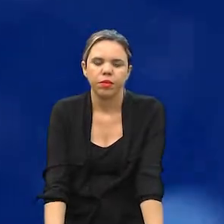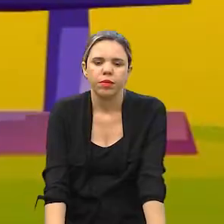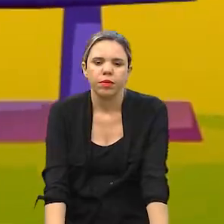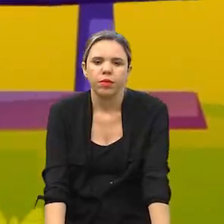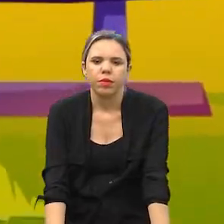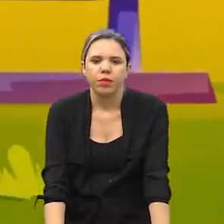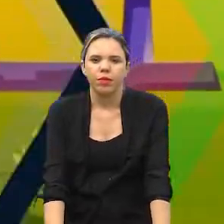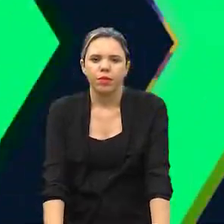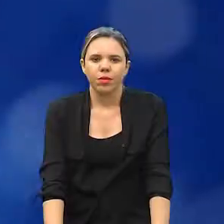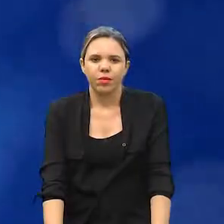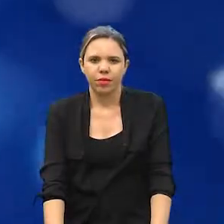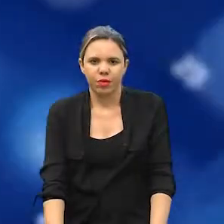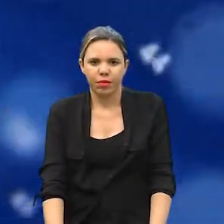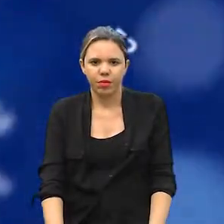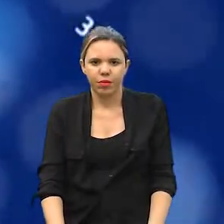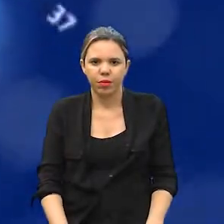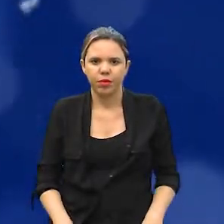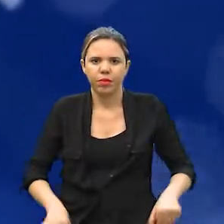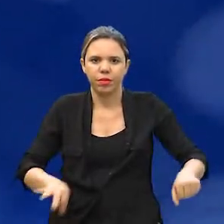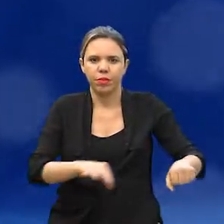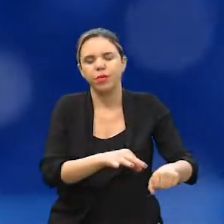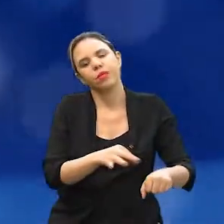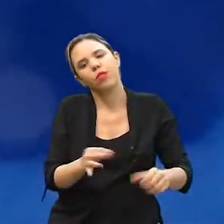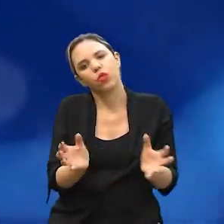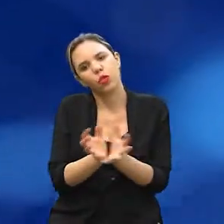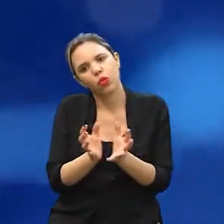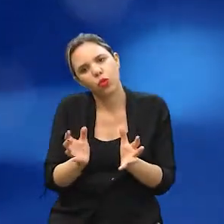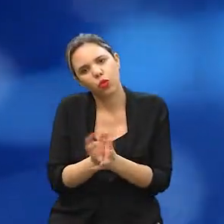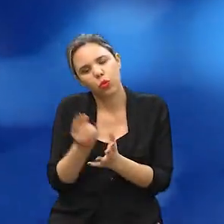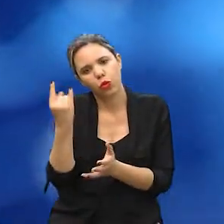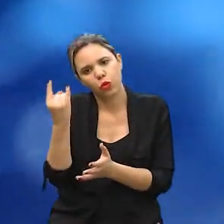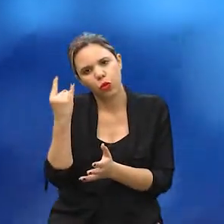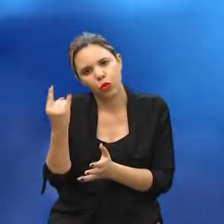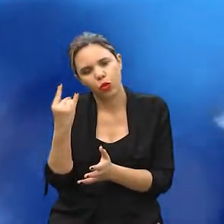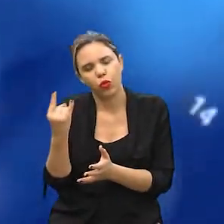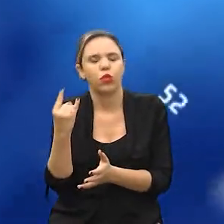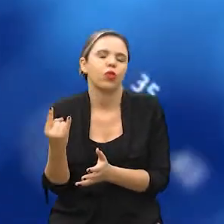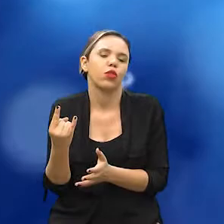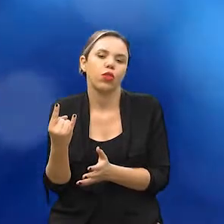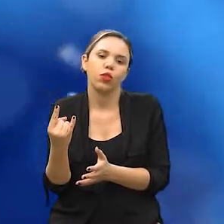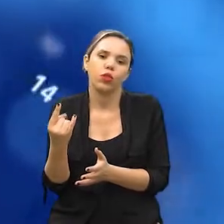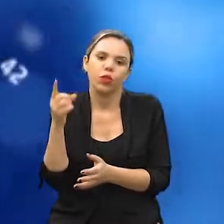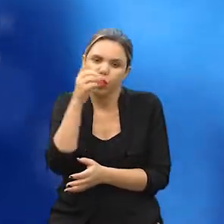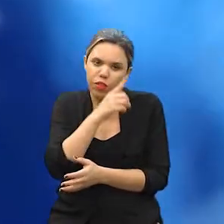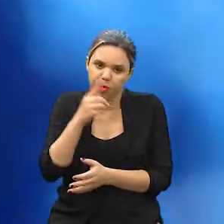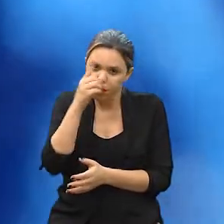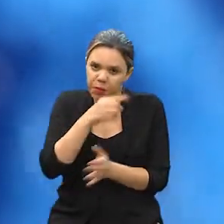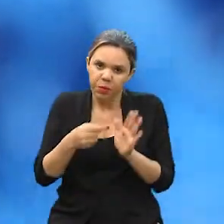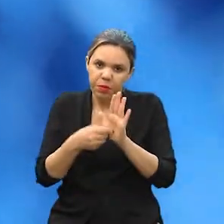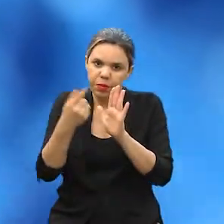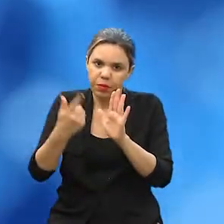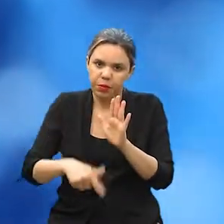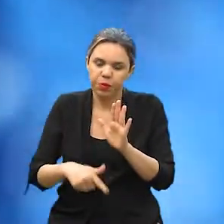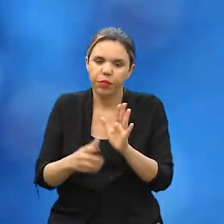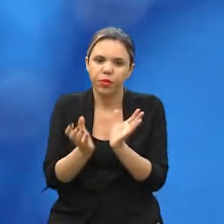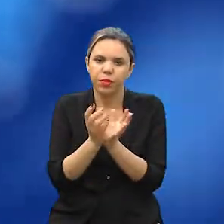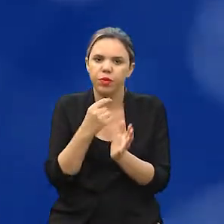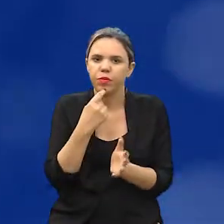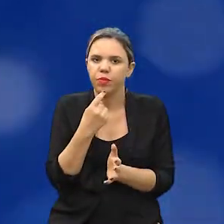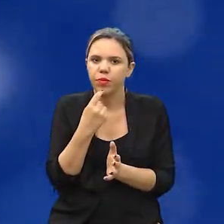cineautorama.com.br. E a Orquestra Rock está com tudo, hein? Neste domingo tem mais uma apresentação do Grupo de